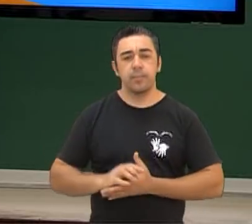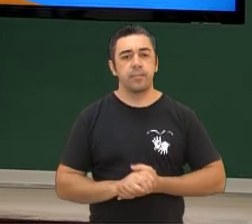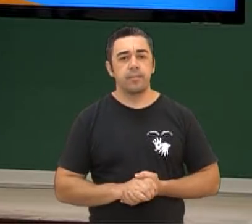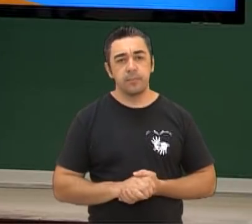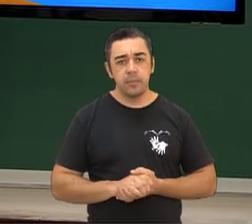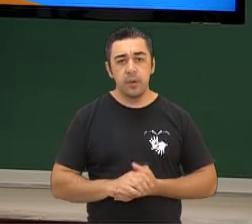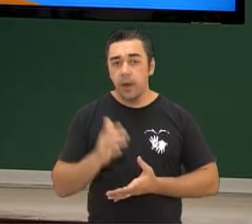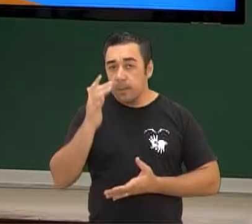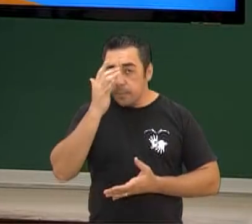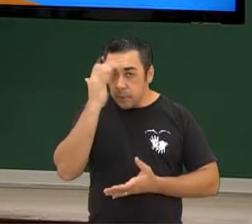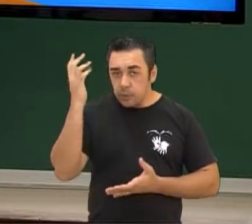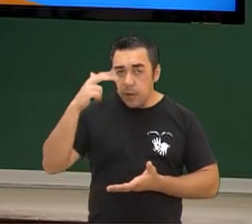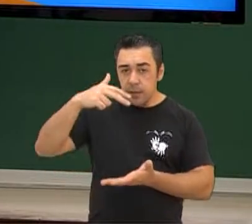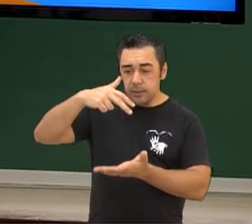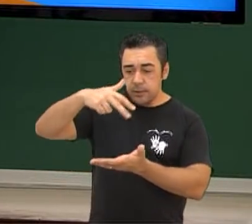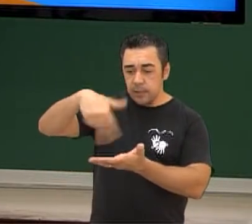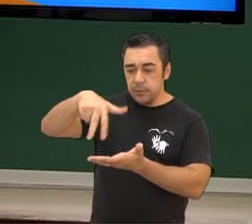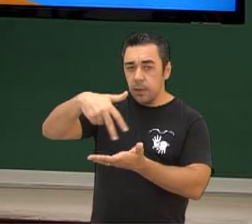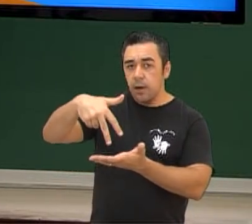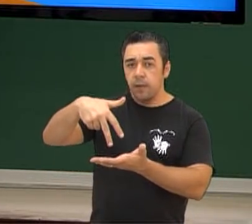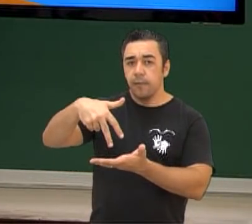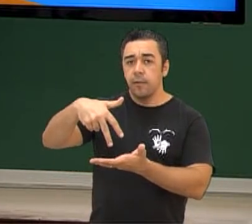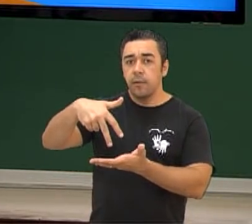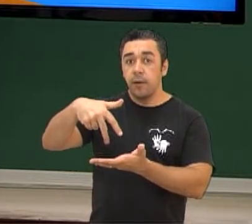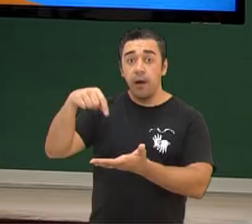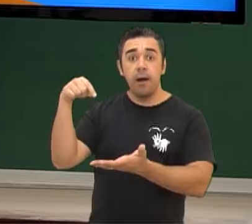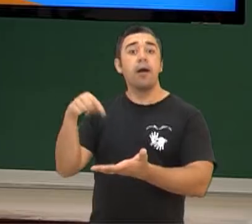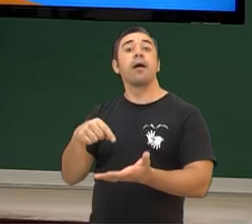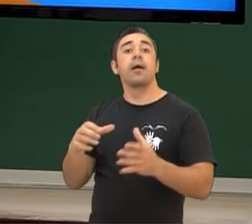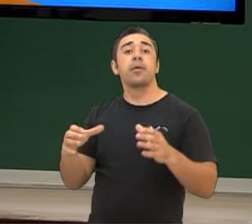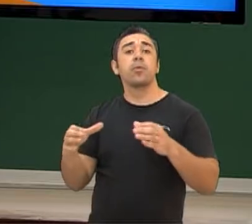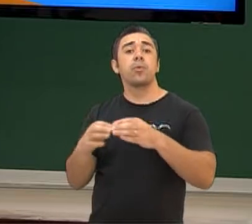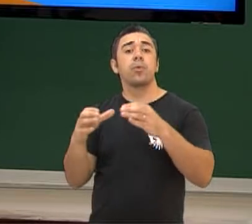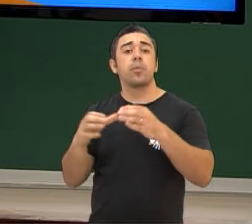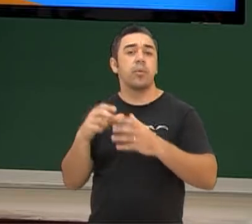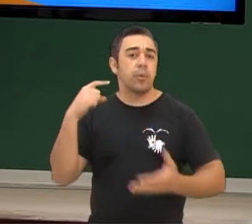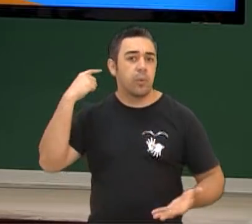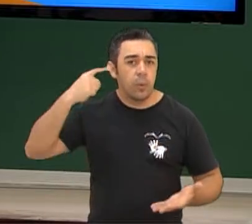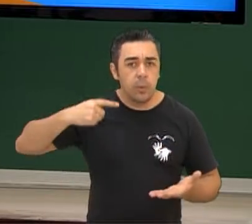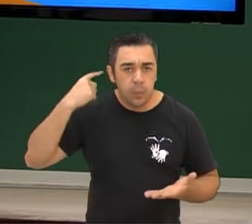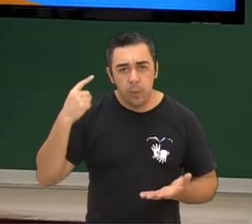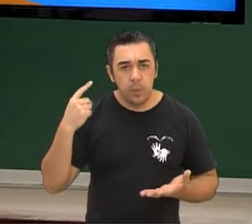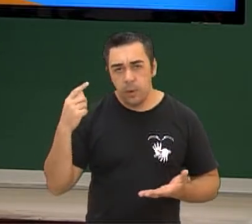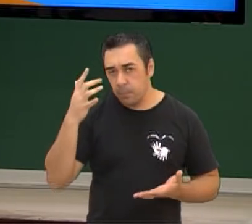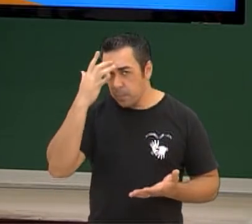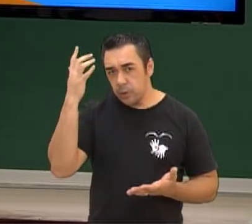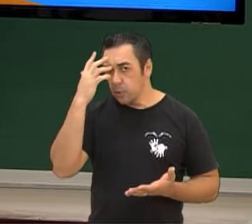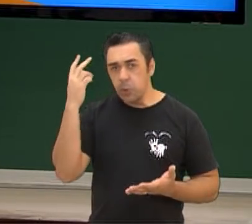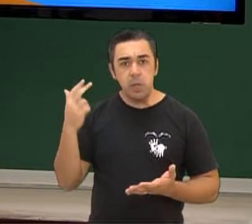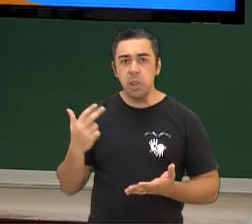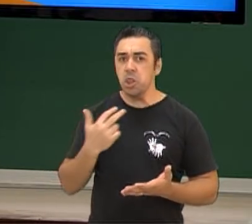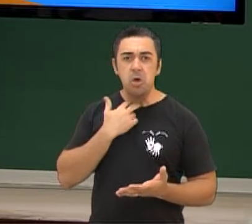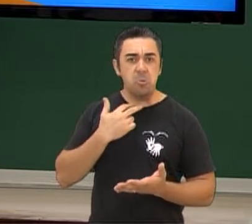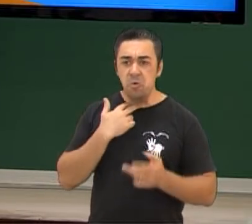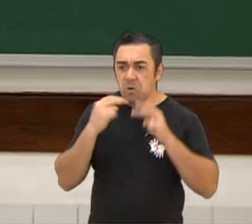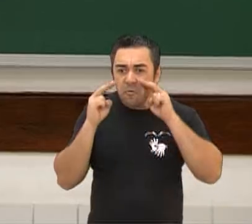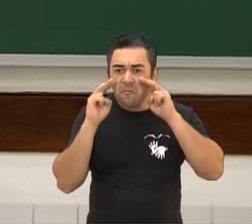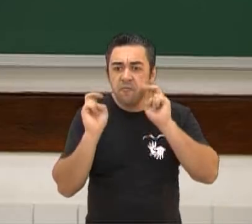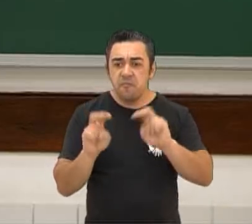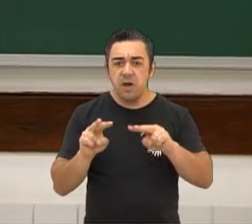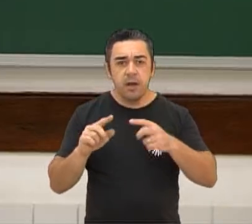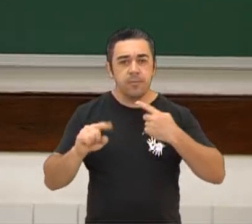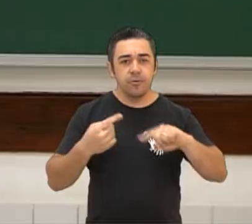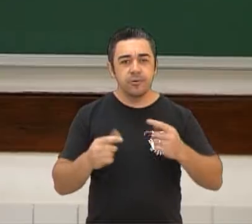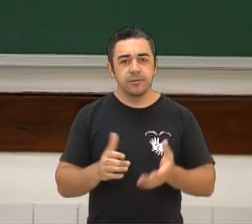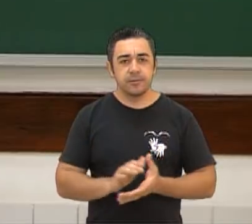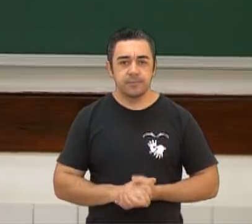que dançavam foram julgados como loucos por aqueles que não podiam ouvir a música.